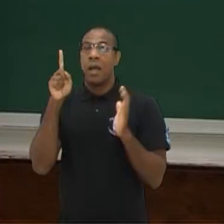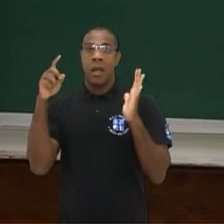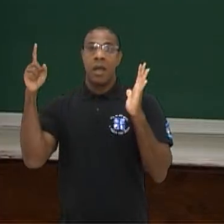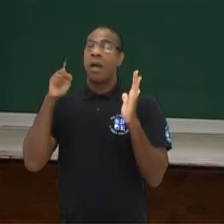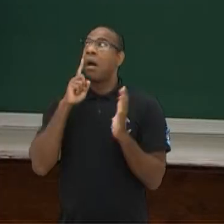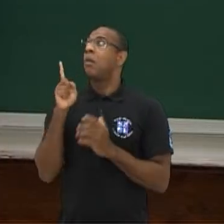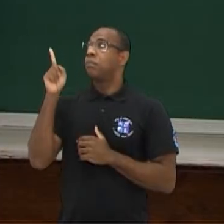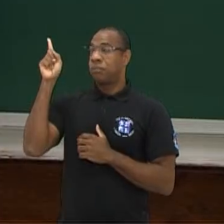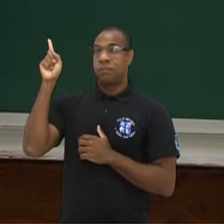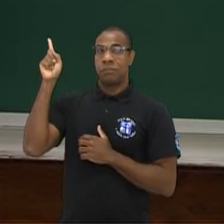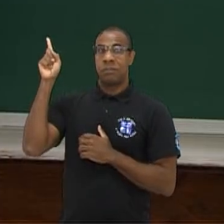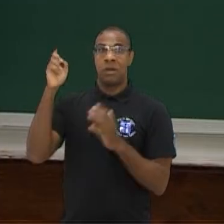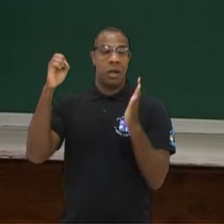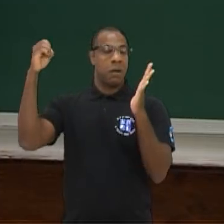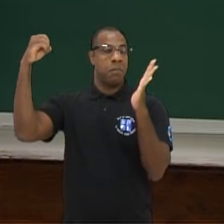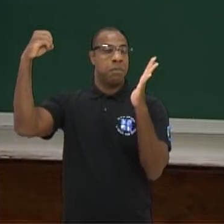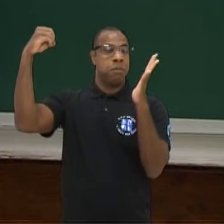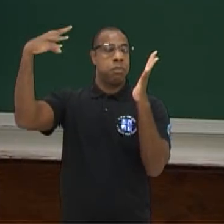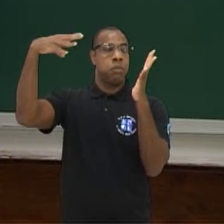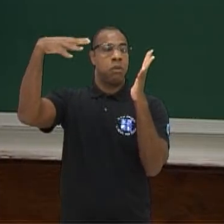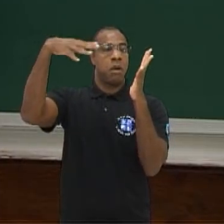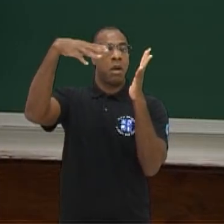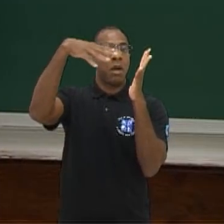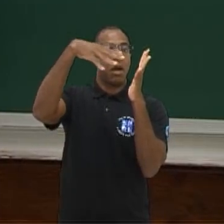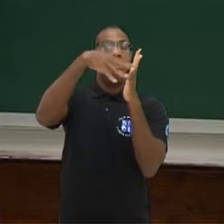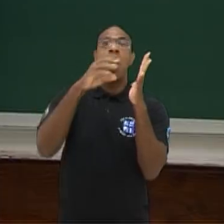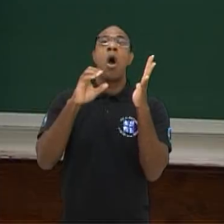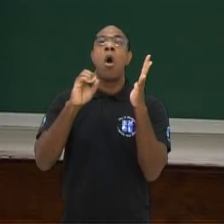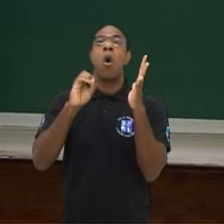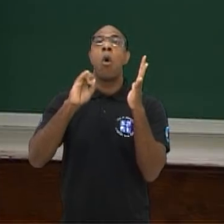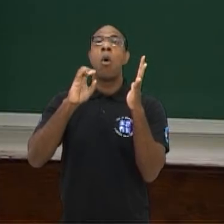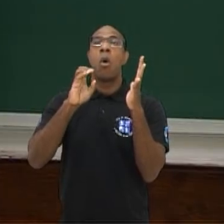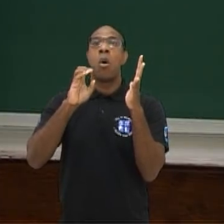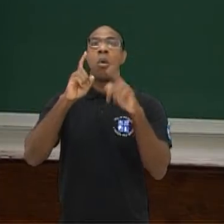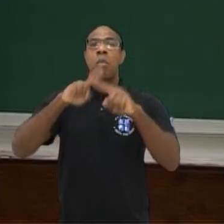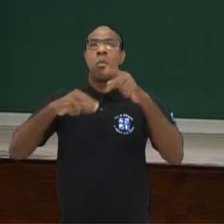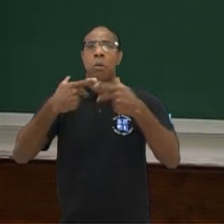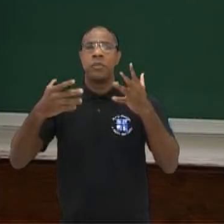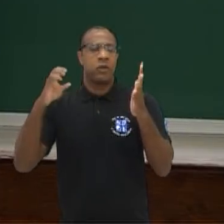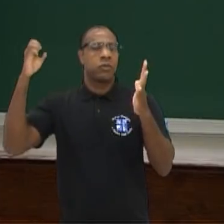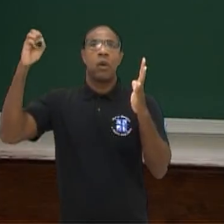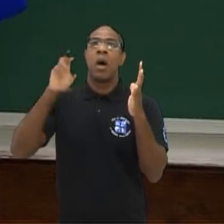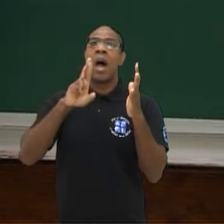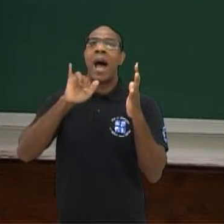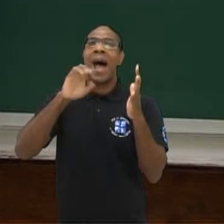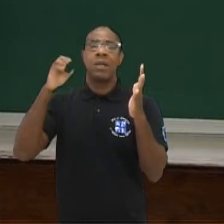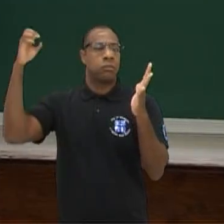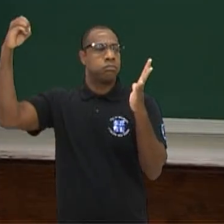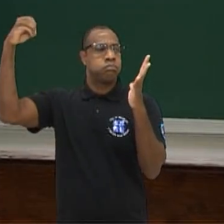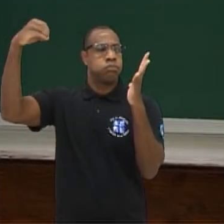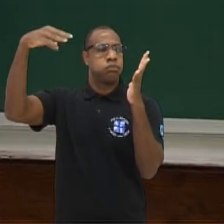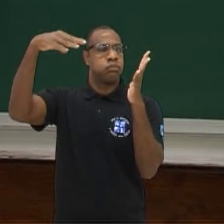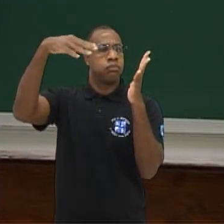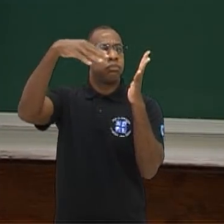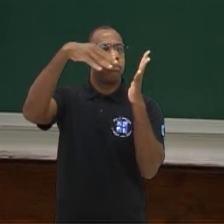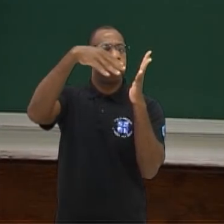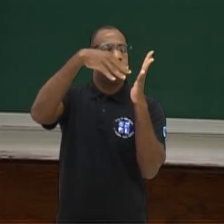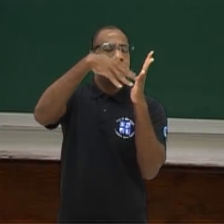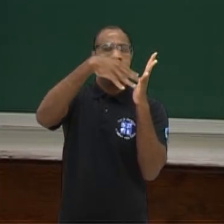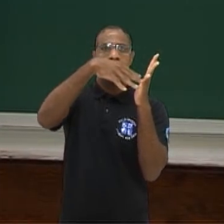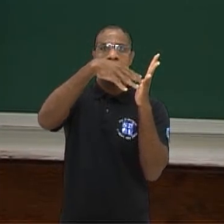luminoso avança aonde colide no objeto e o raio luminoso avança até um sistema